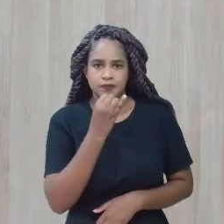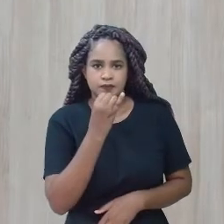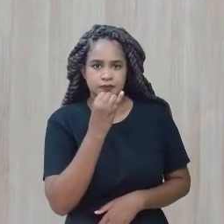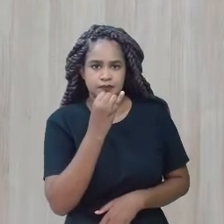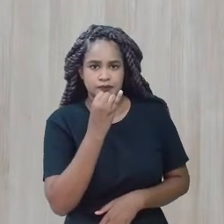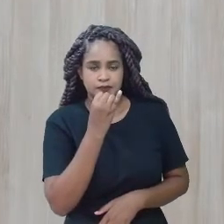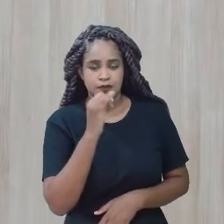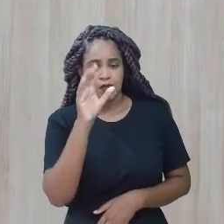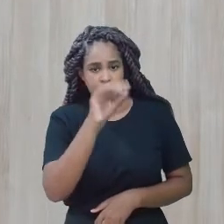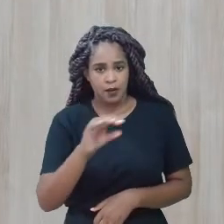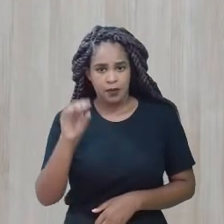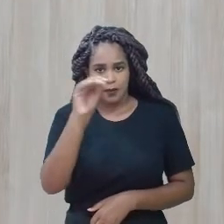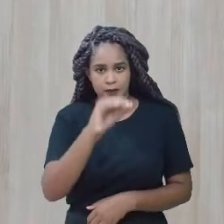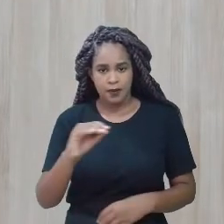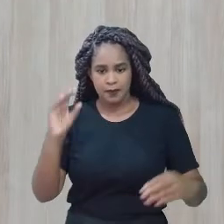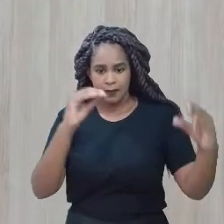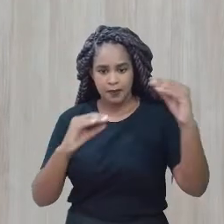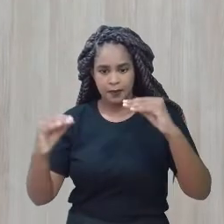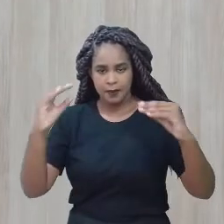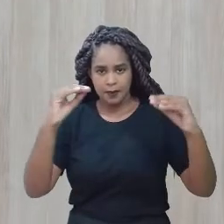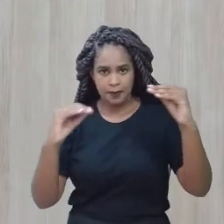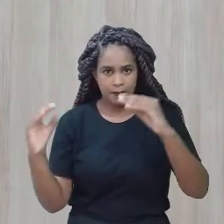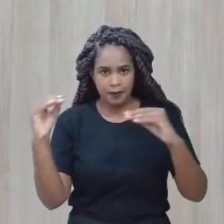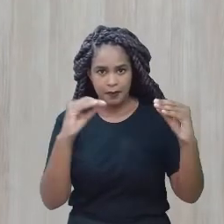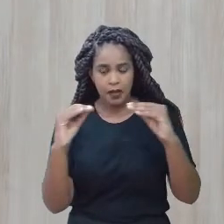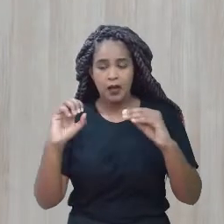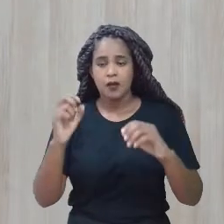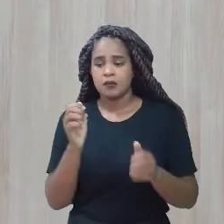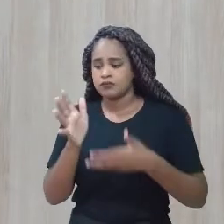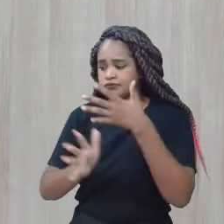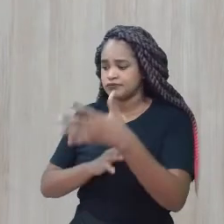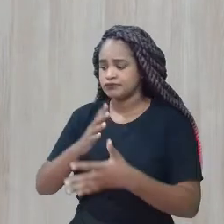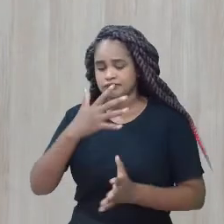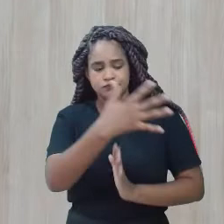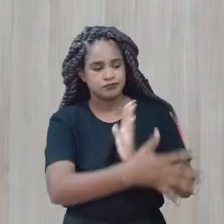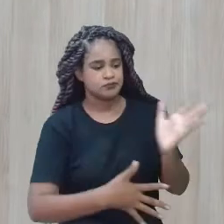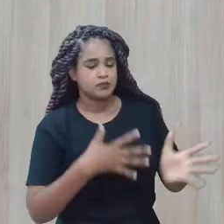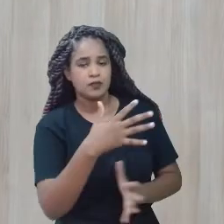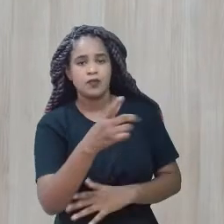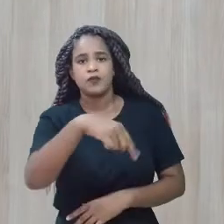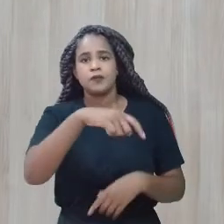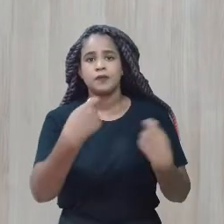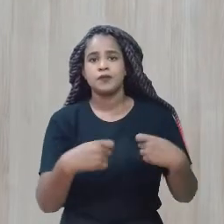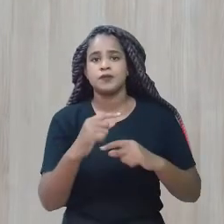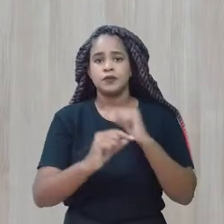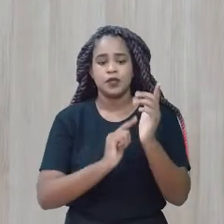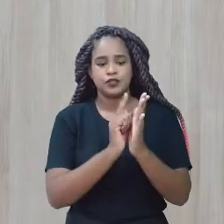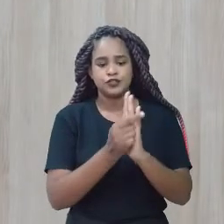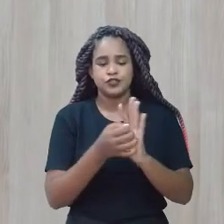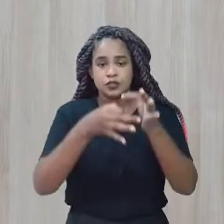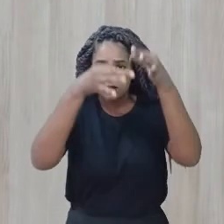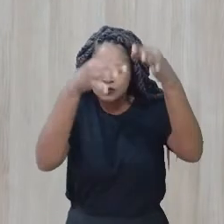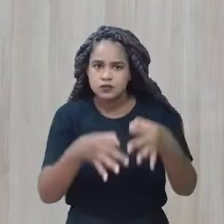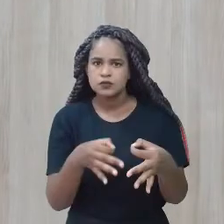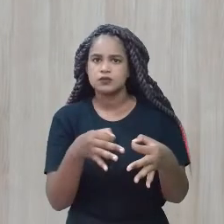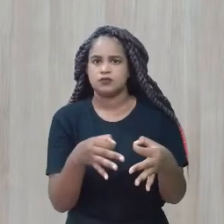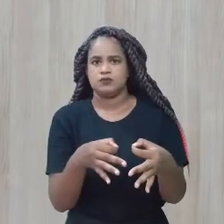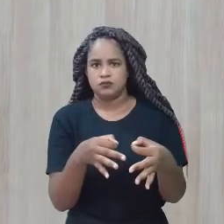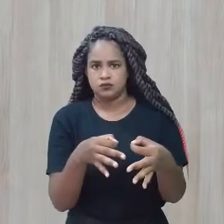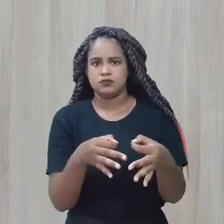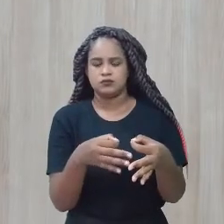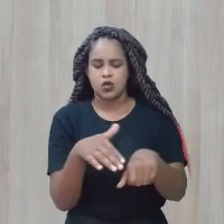usar, ou pessoalmente, né, o olho no olho, você fazer isso, usar esse gênero de forma oral, não é?